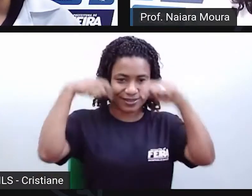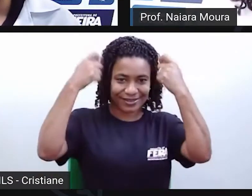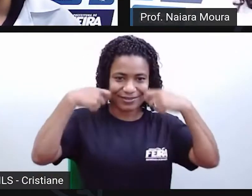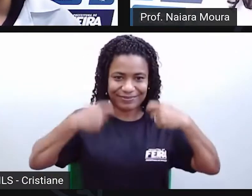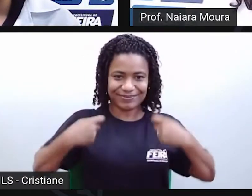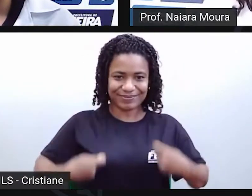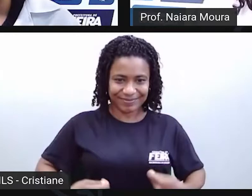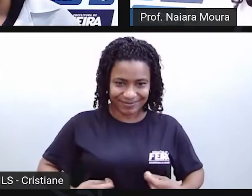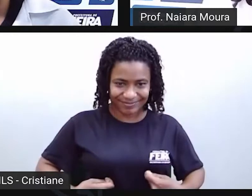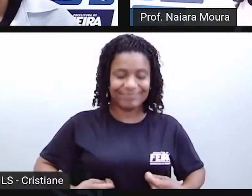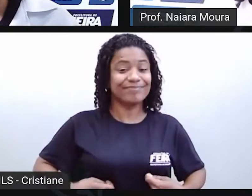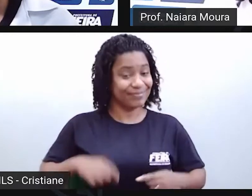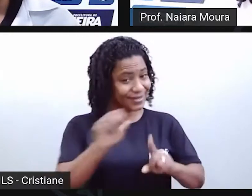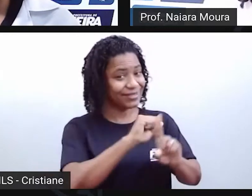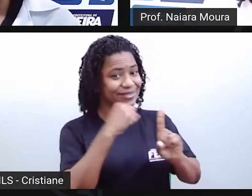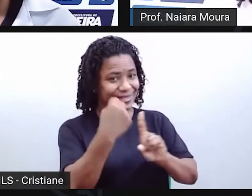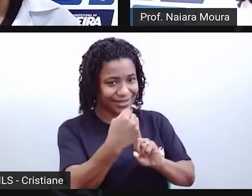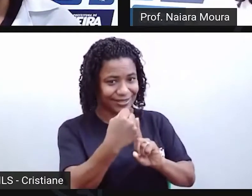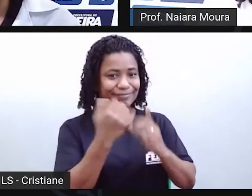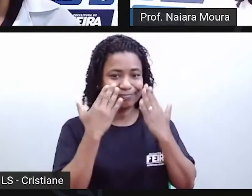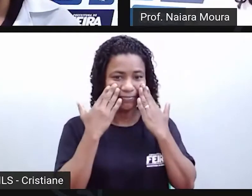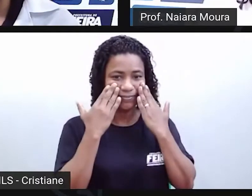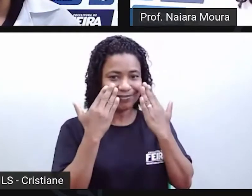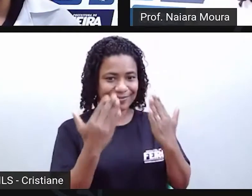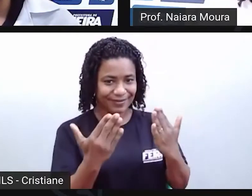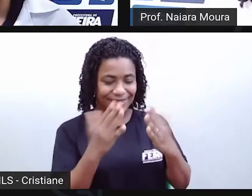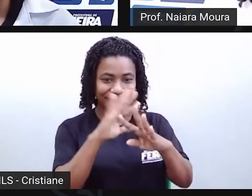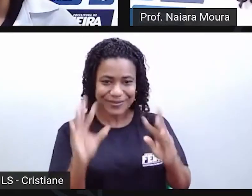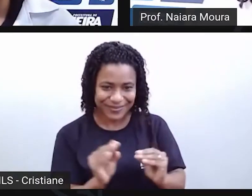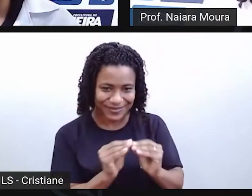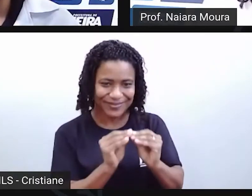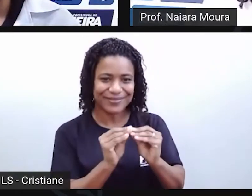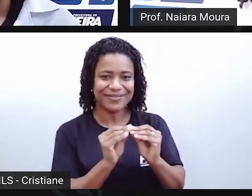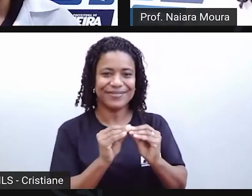enquanto sociedade. Vou resumir assim inicialmente.